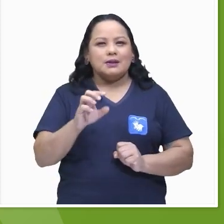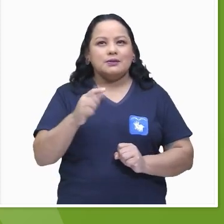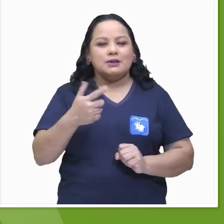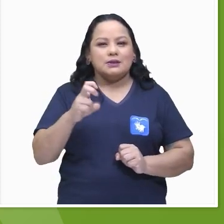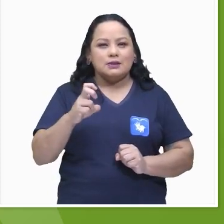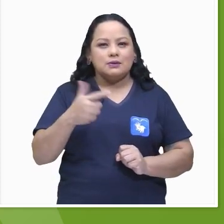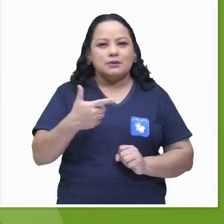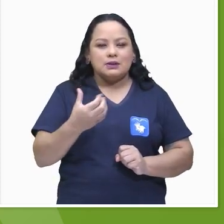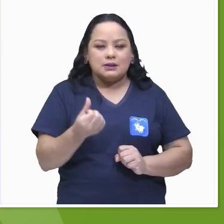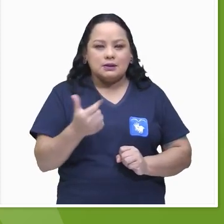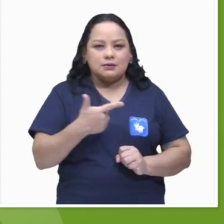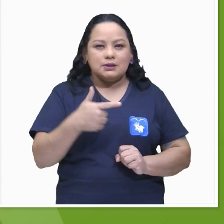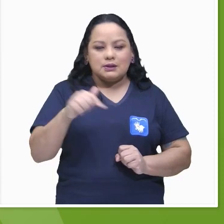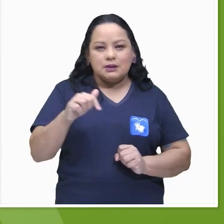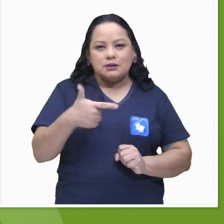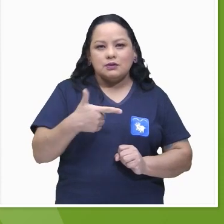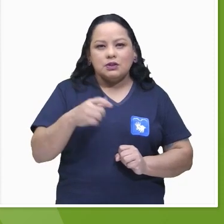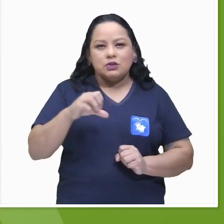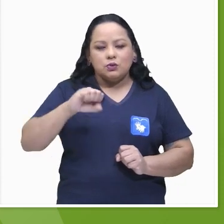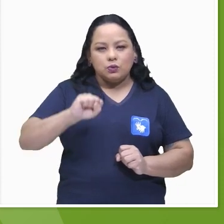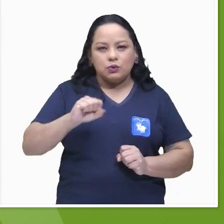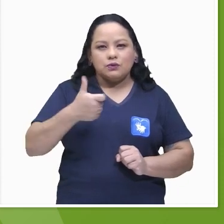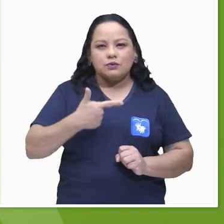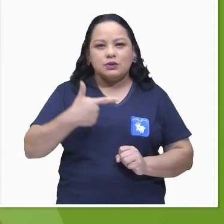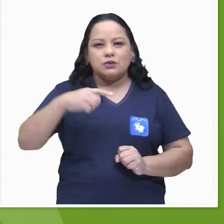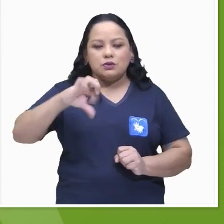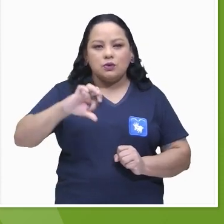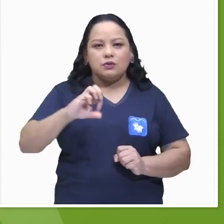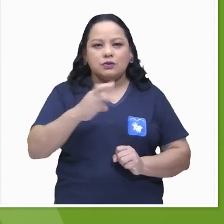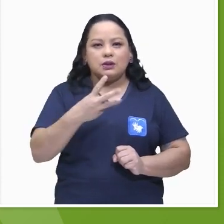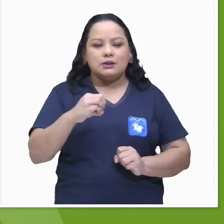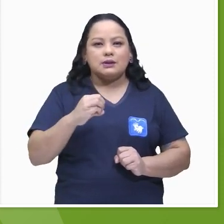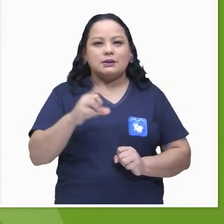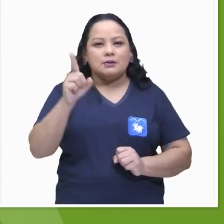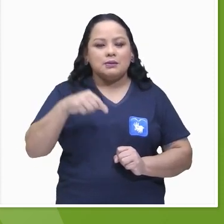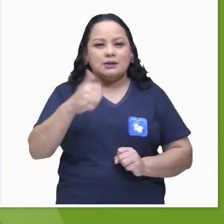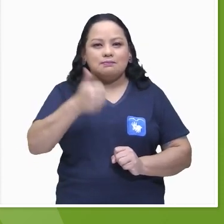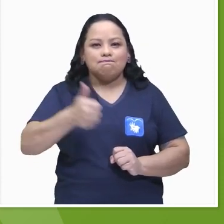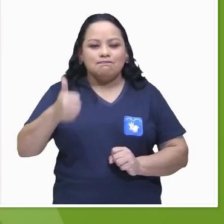26, 27, 28, 29, 30/11.